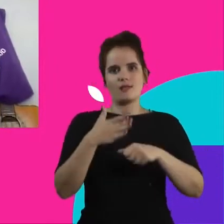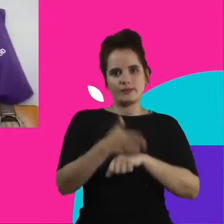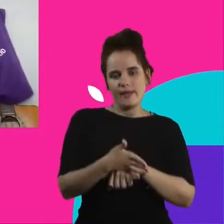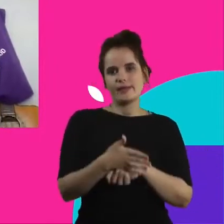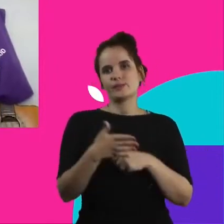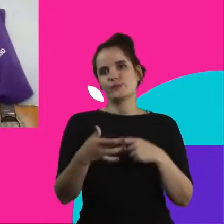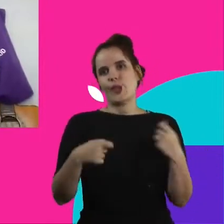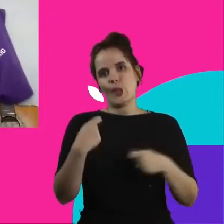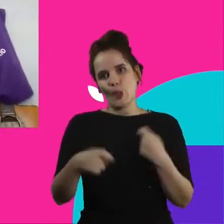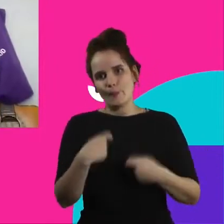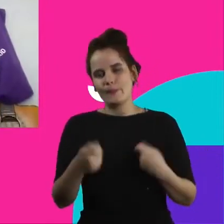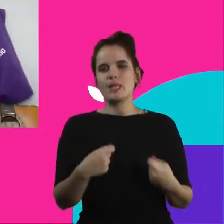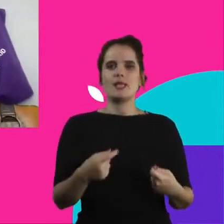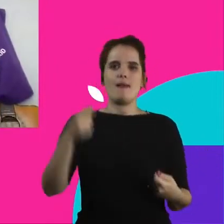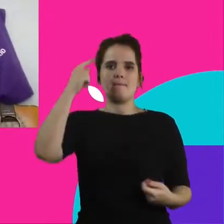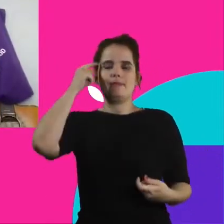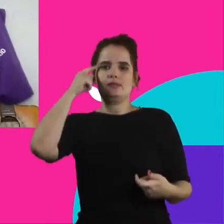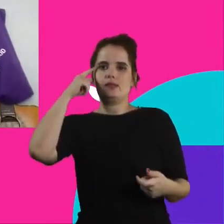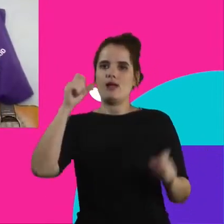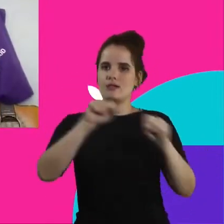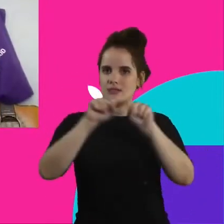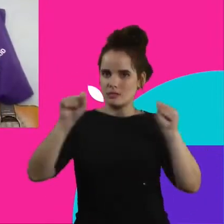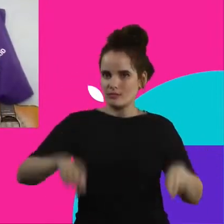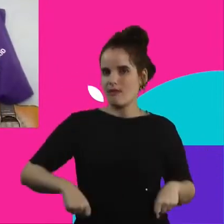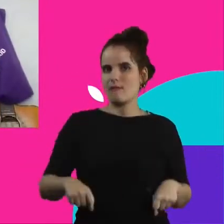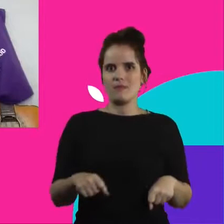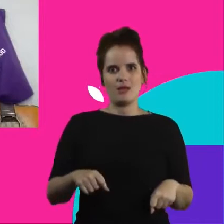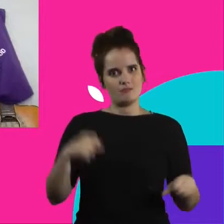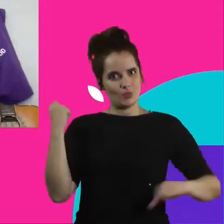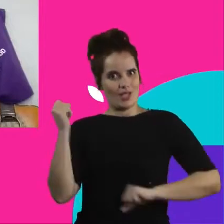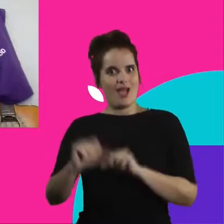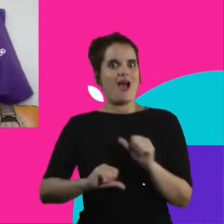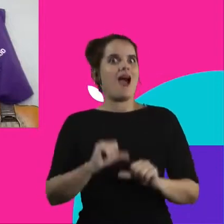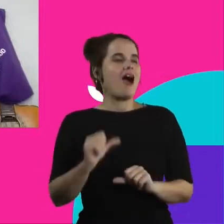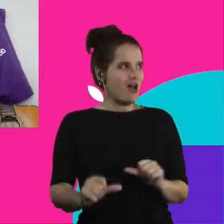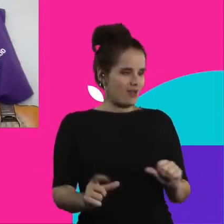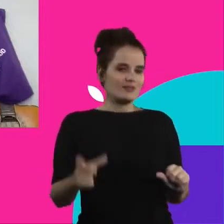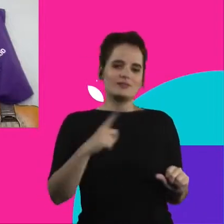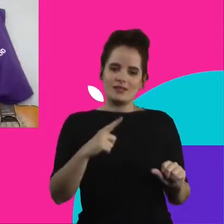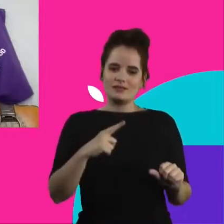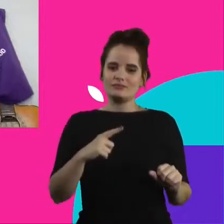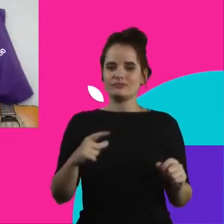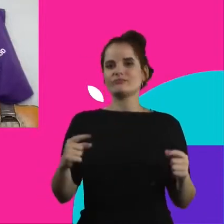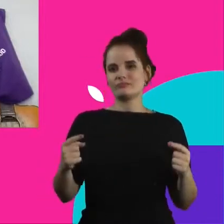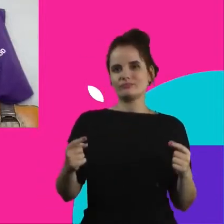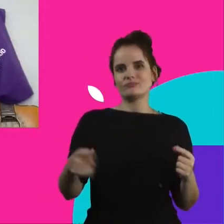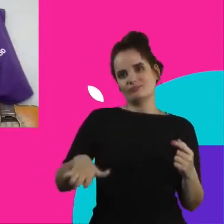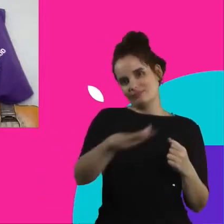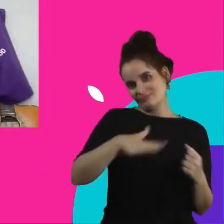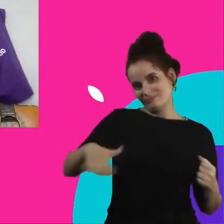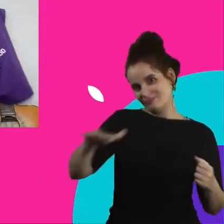de realmente reinventar o sistema, ele acaba sendo cooptado aí pelo sistema e usado da